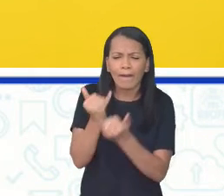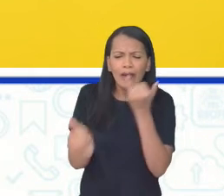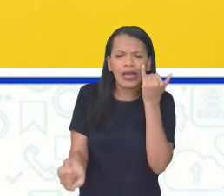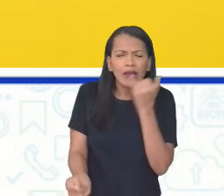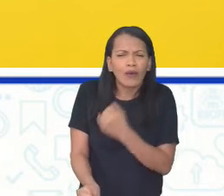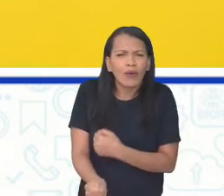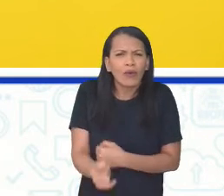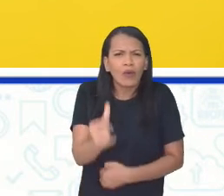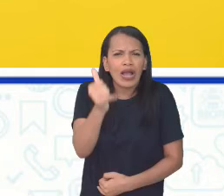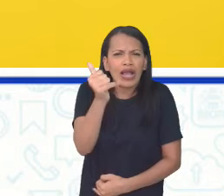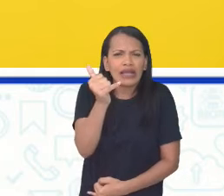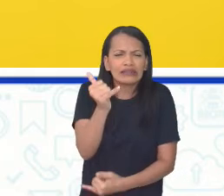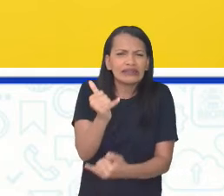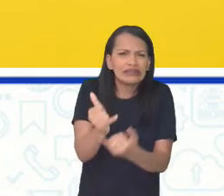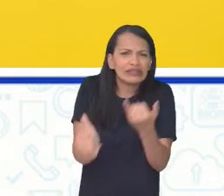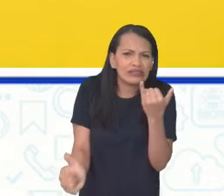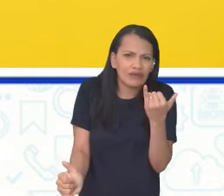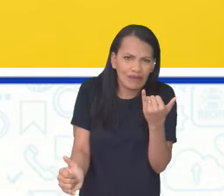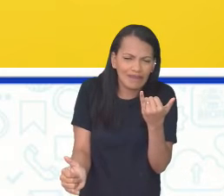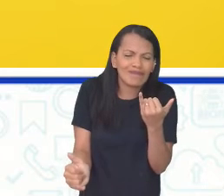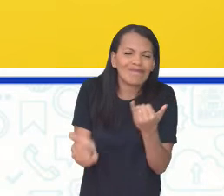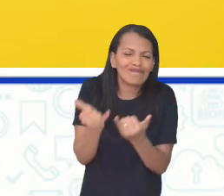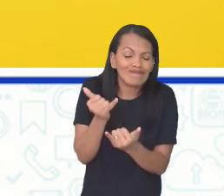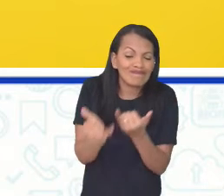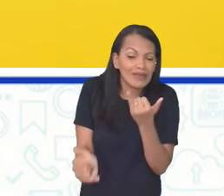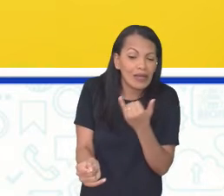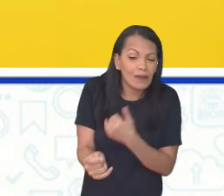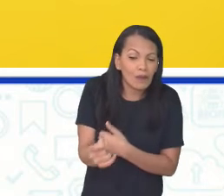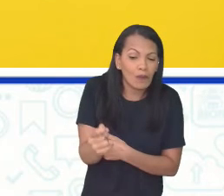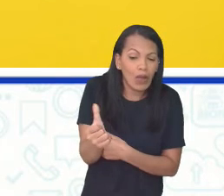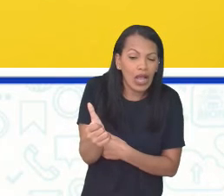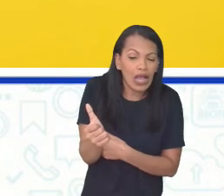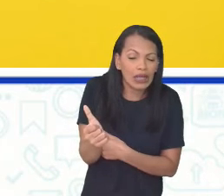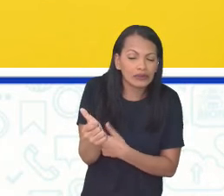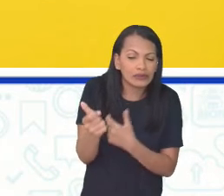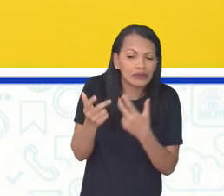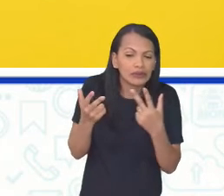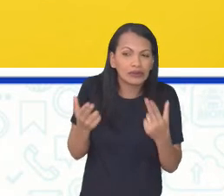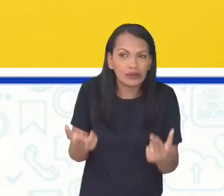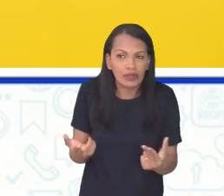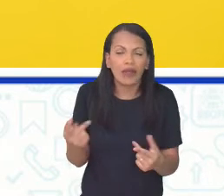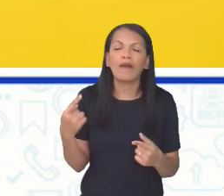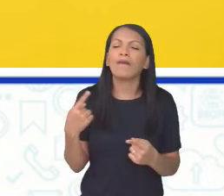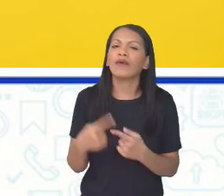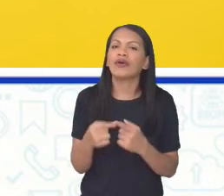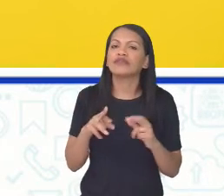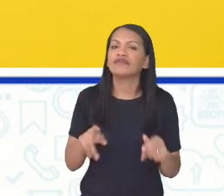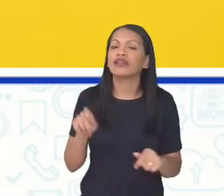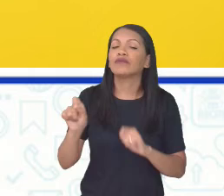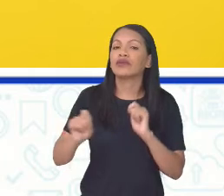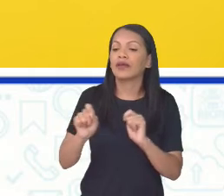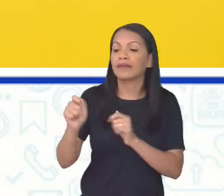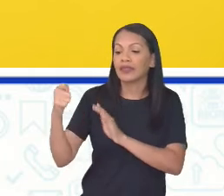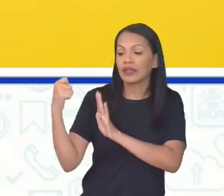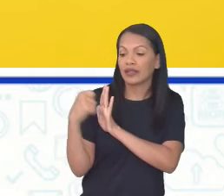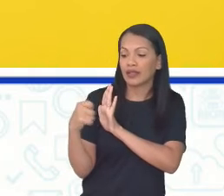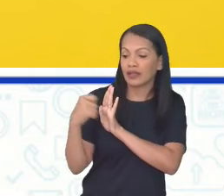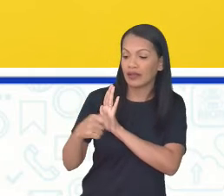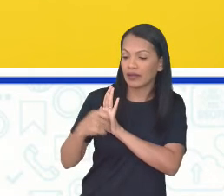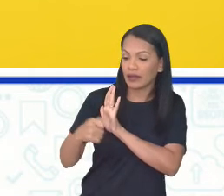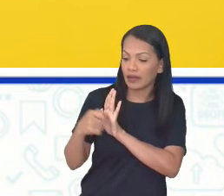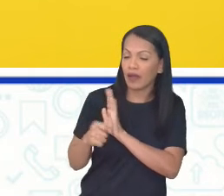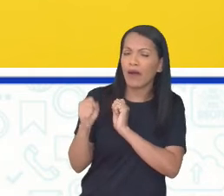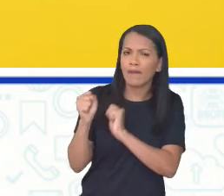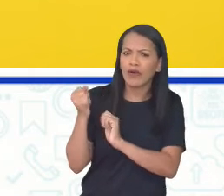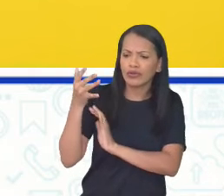há uma diferença, não é, nessa escrita, nessa pronúncia. A pronúncia pode ser até